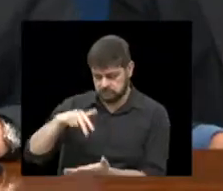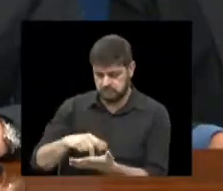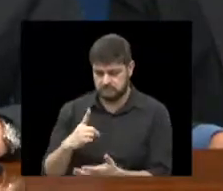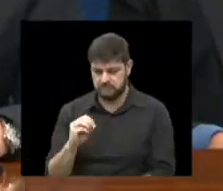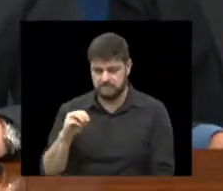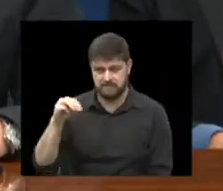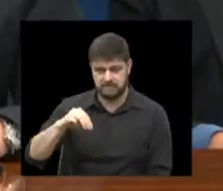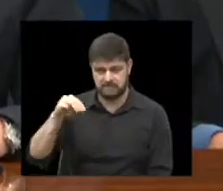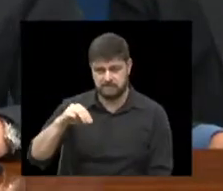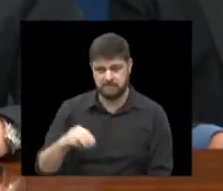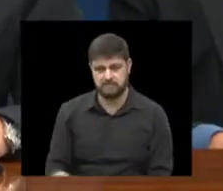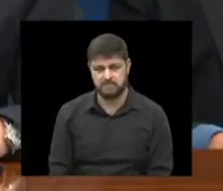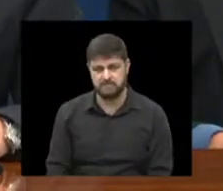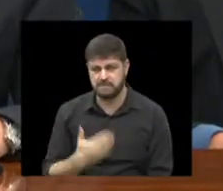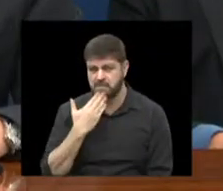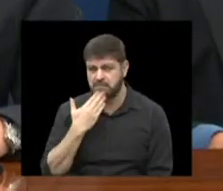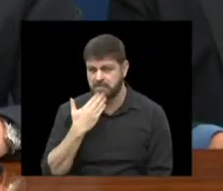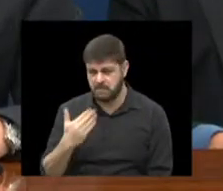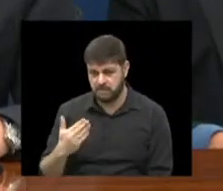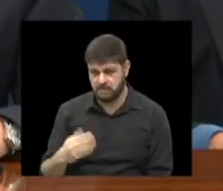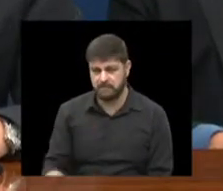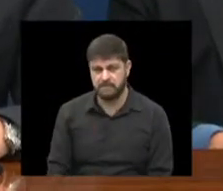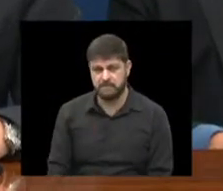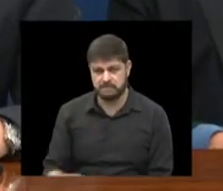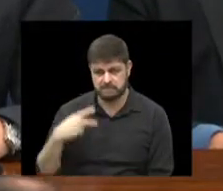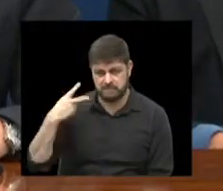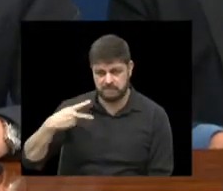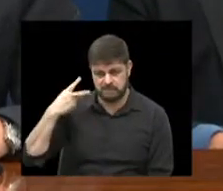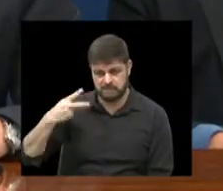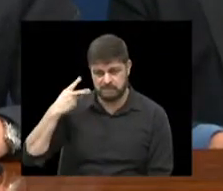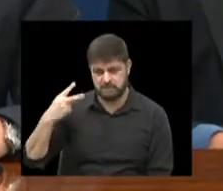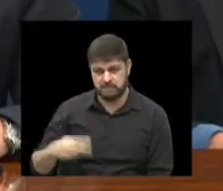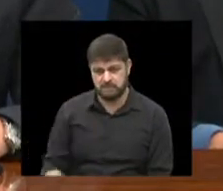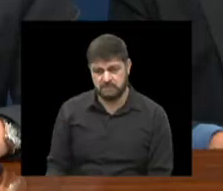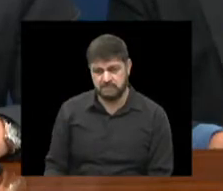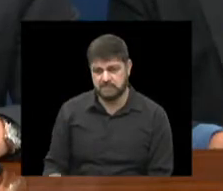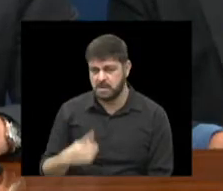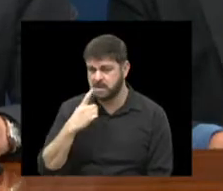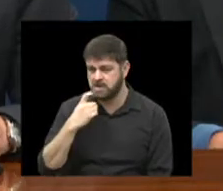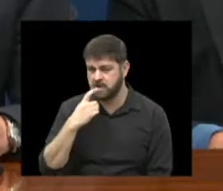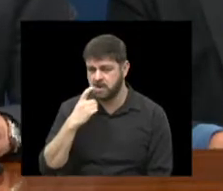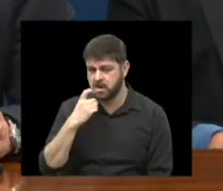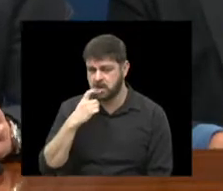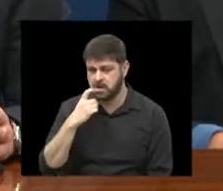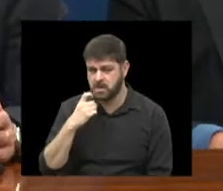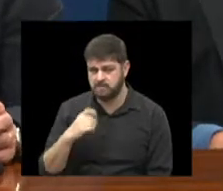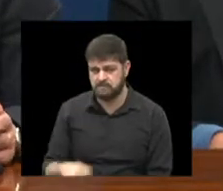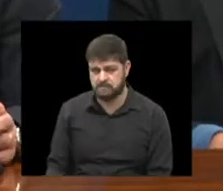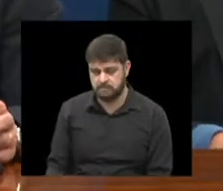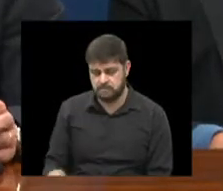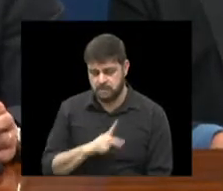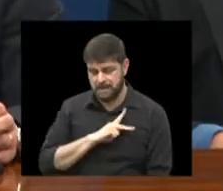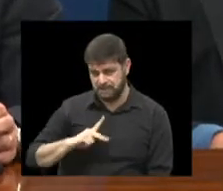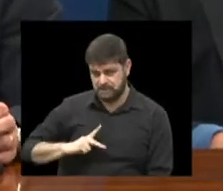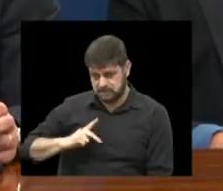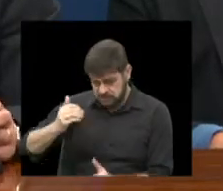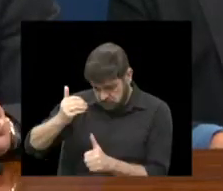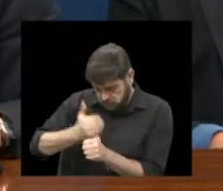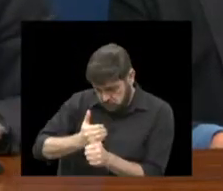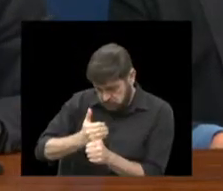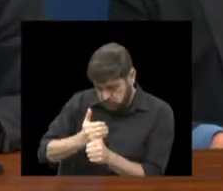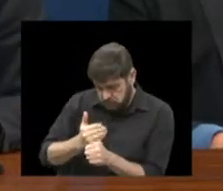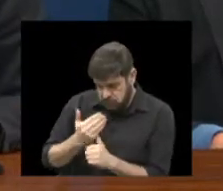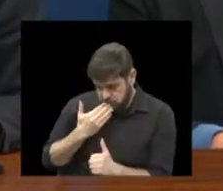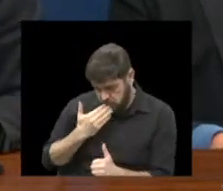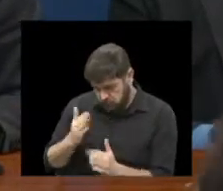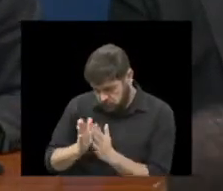minutos. Solicito o vereador vice-presidente, vereador Gilberto Vermelho, para que assuma a